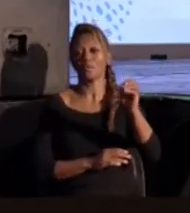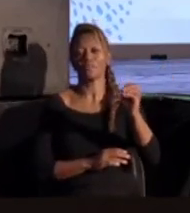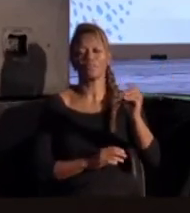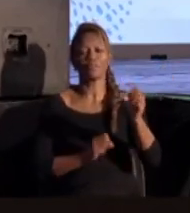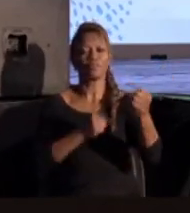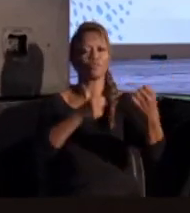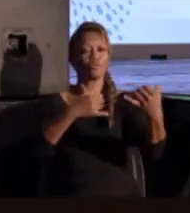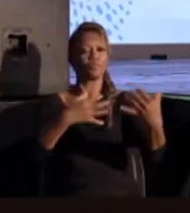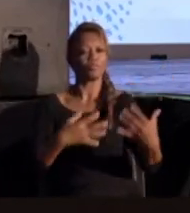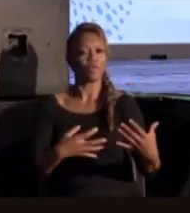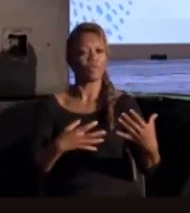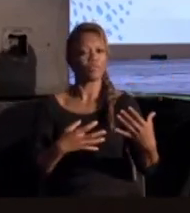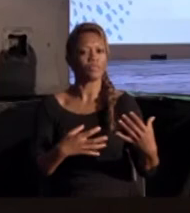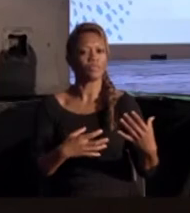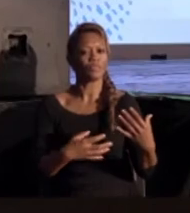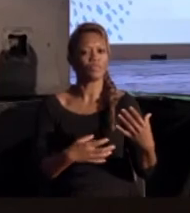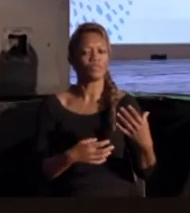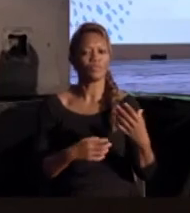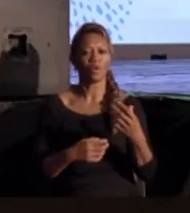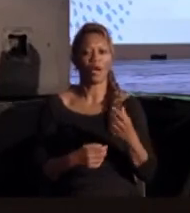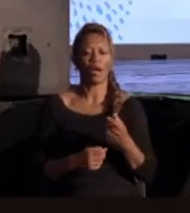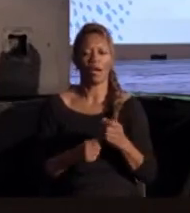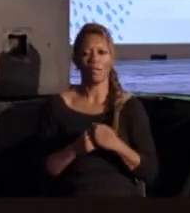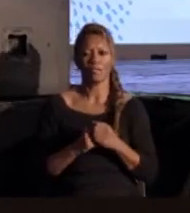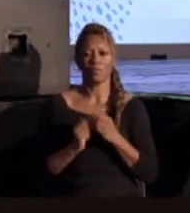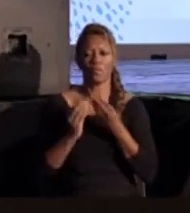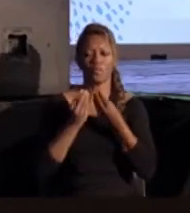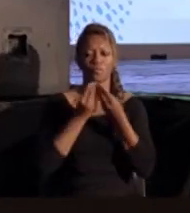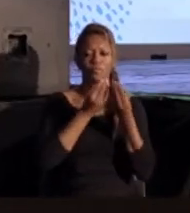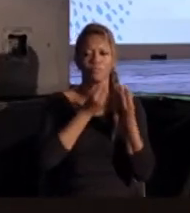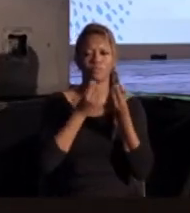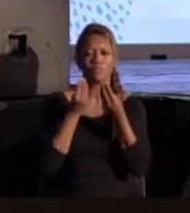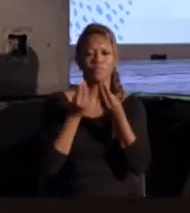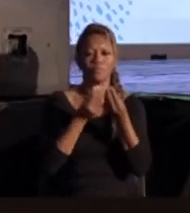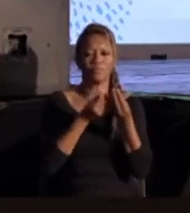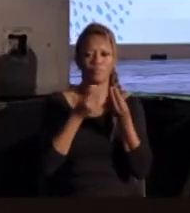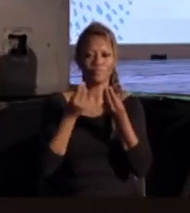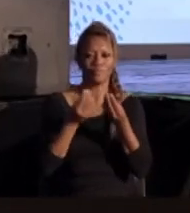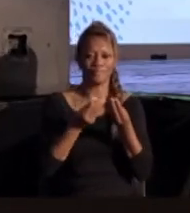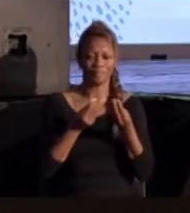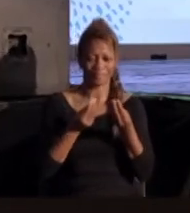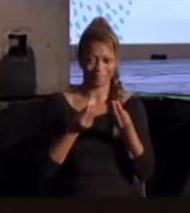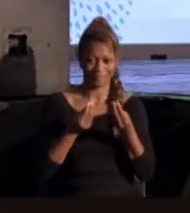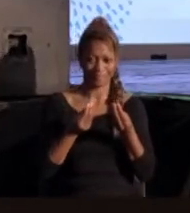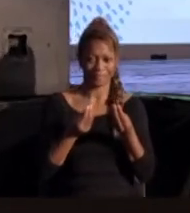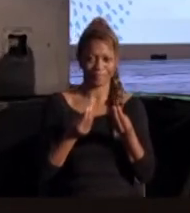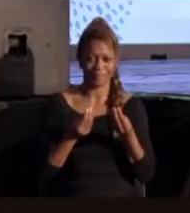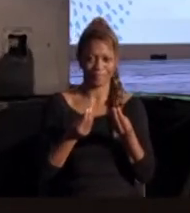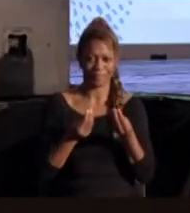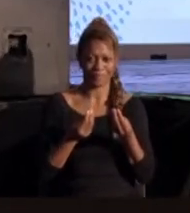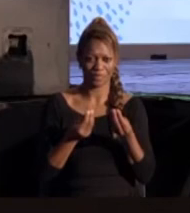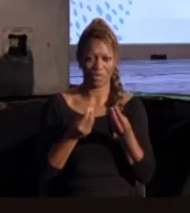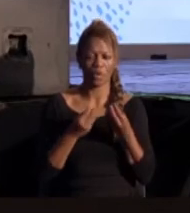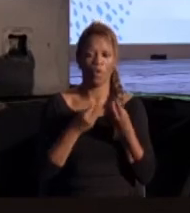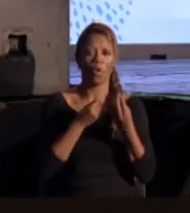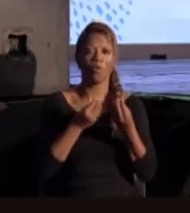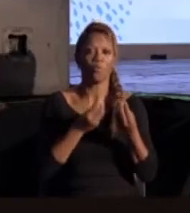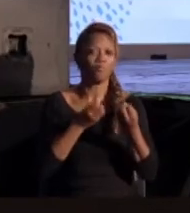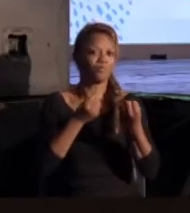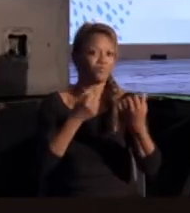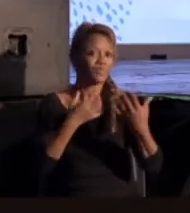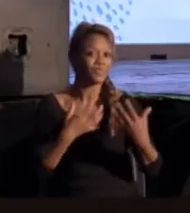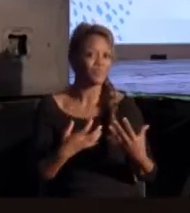o cosmopaladar, sobre olhar essa boca por uma questão do paladar, onde ele